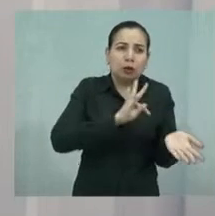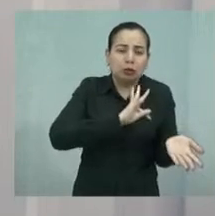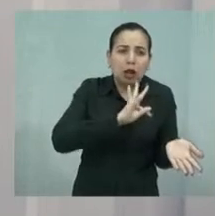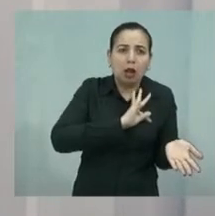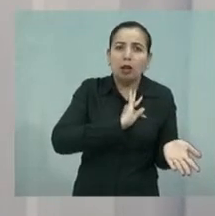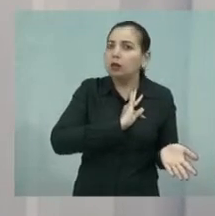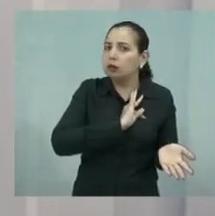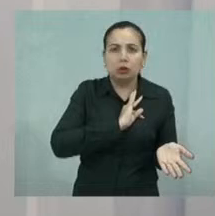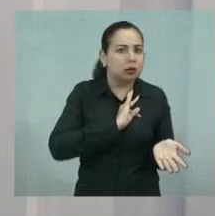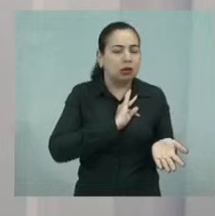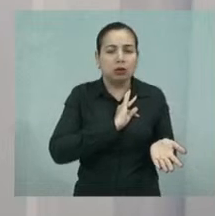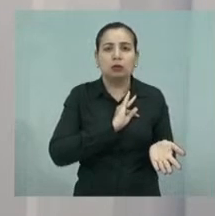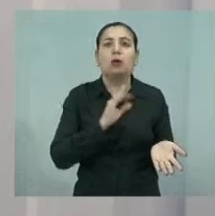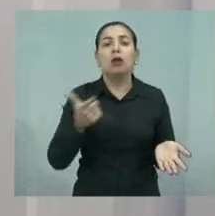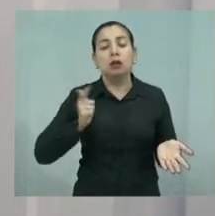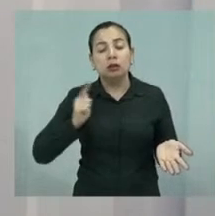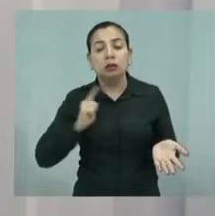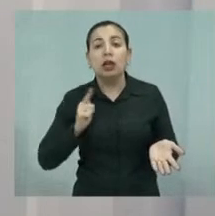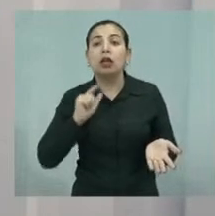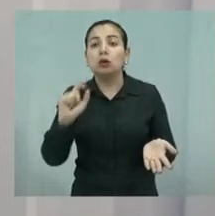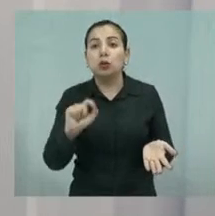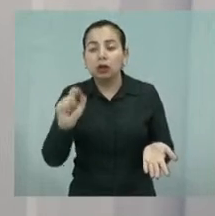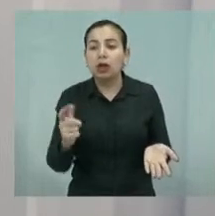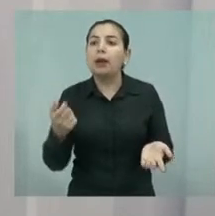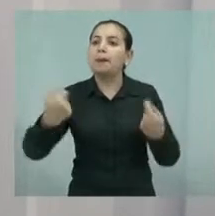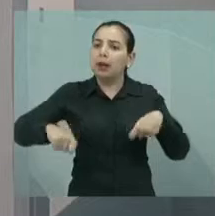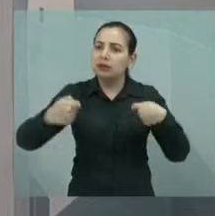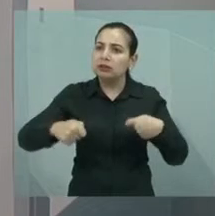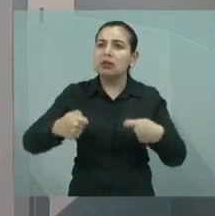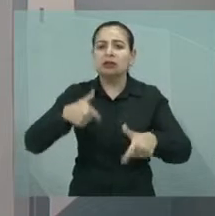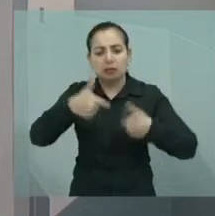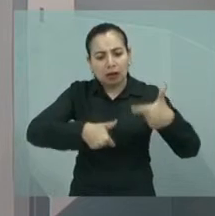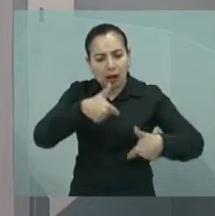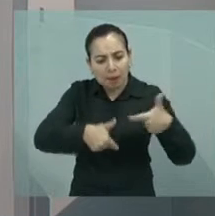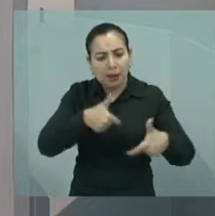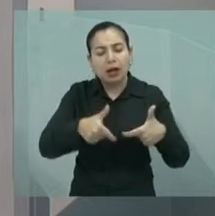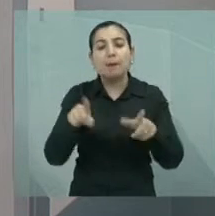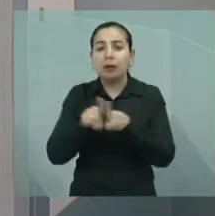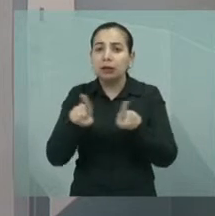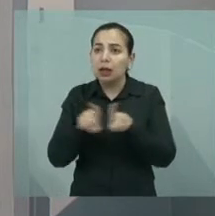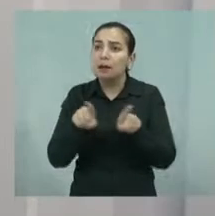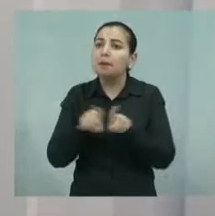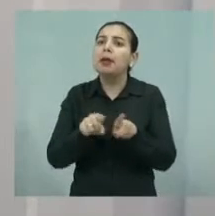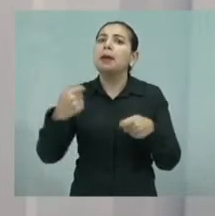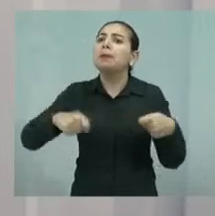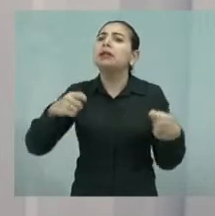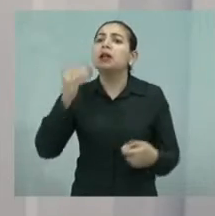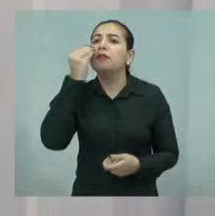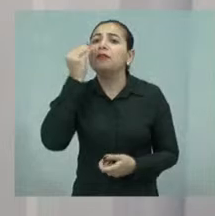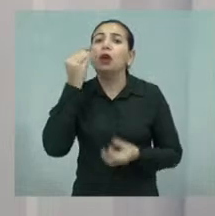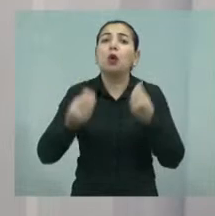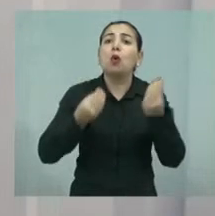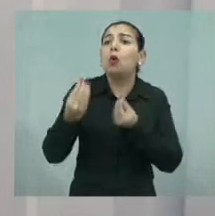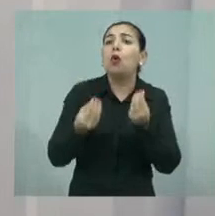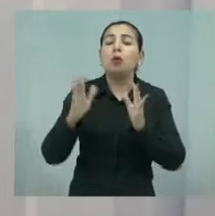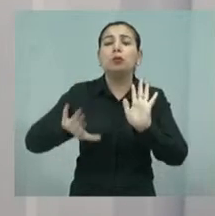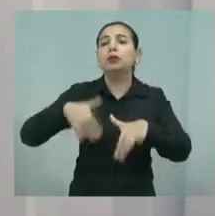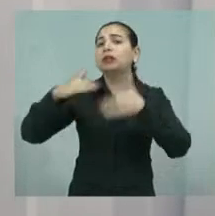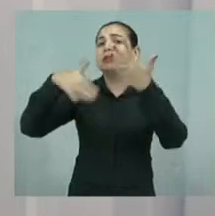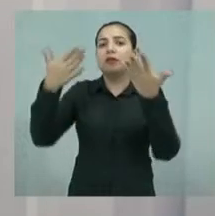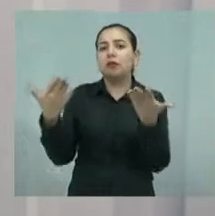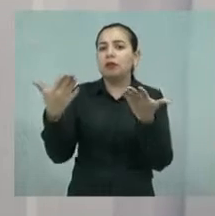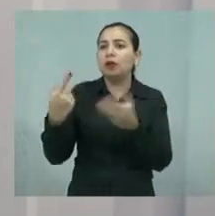não deixará nunca de ser trabalhada e evoluída, entretanto, também tem que trazer para a discussão como se desenvolver